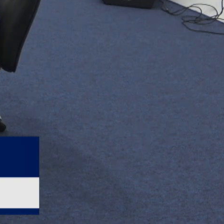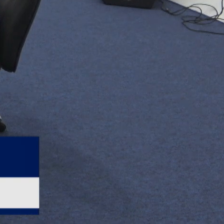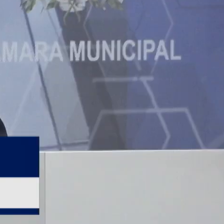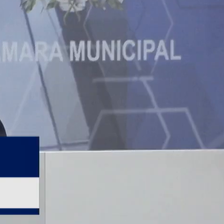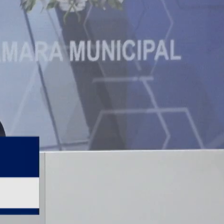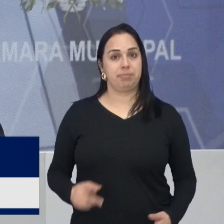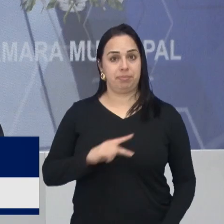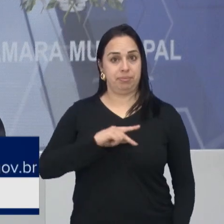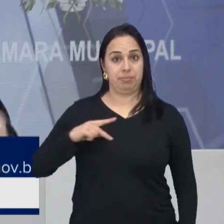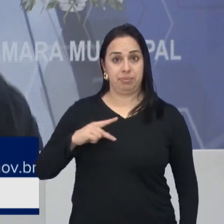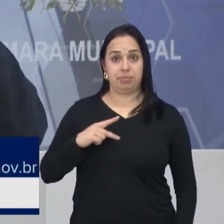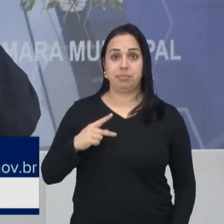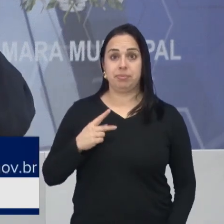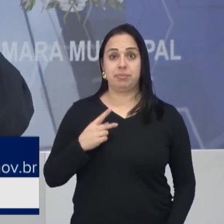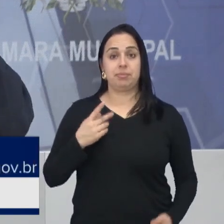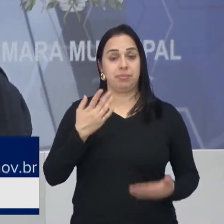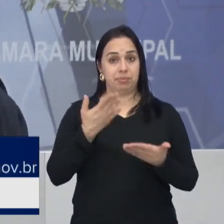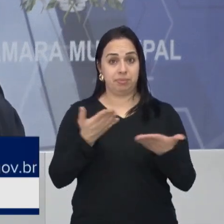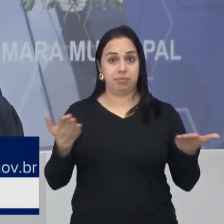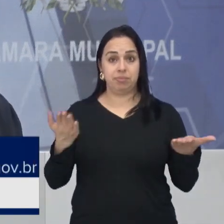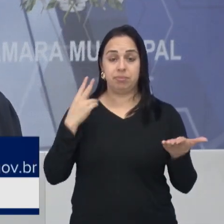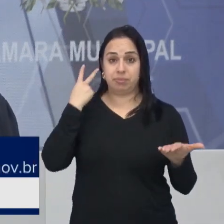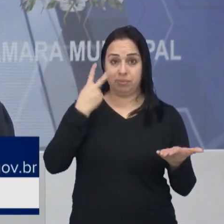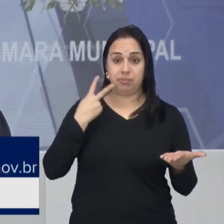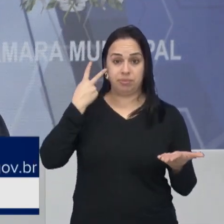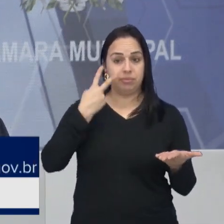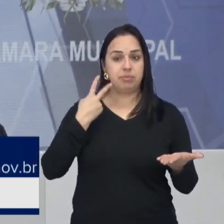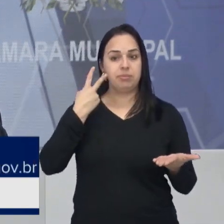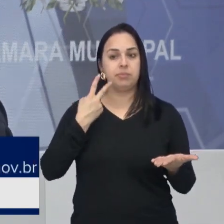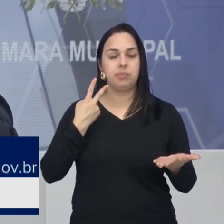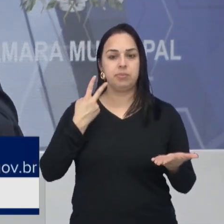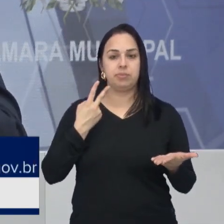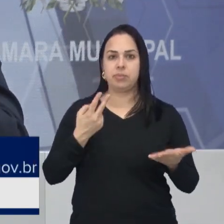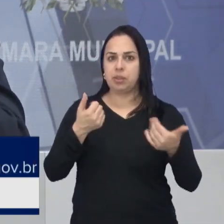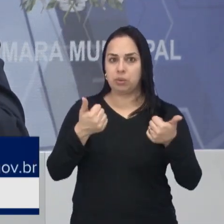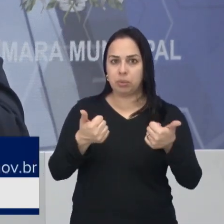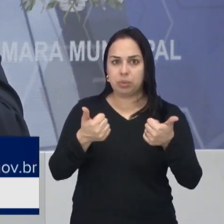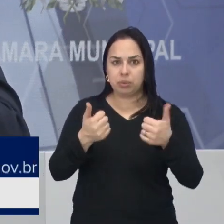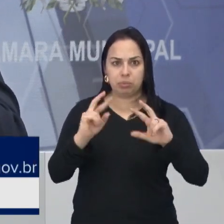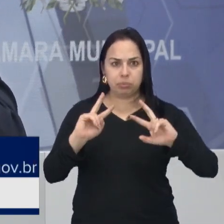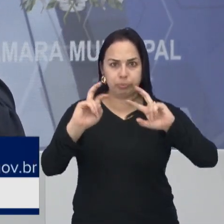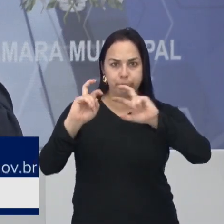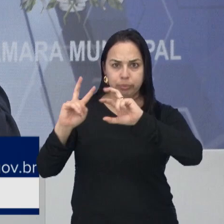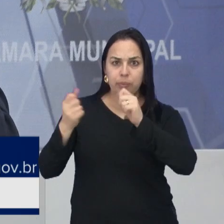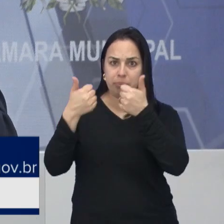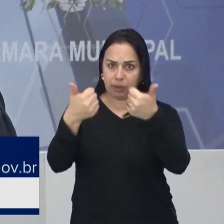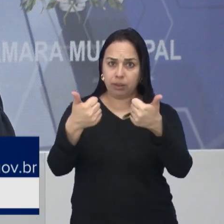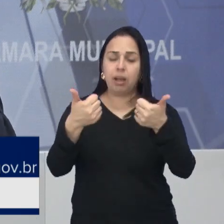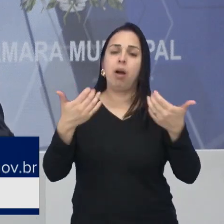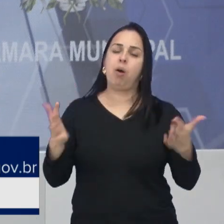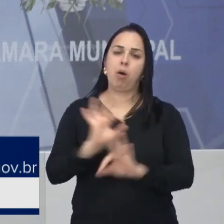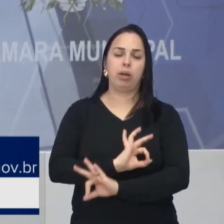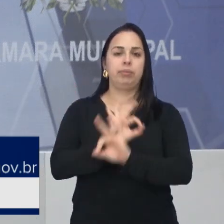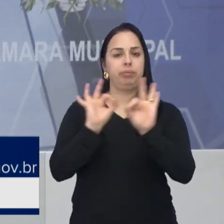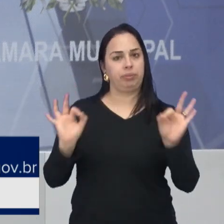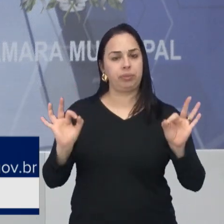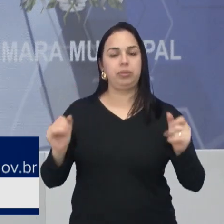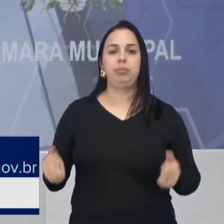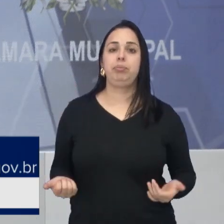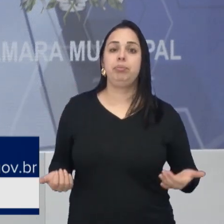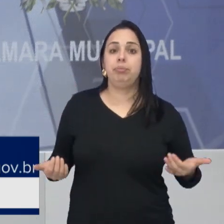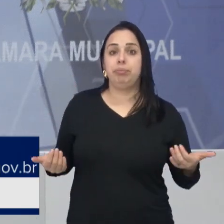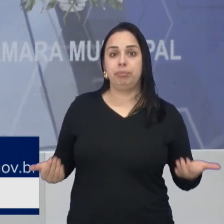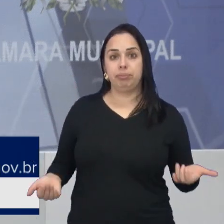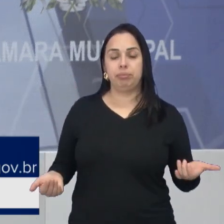Senhor presidente, vereadores, está todo mundo me escutando bem? Ótimo.